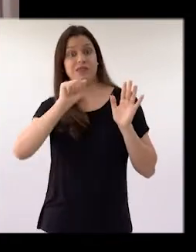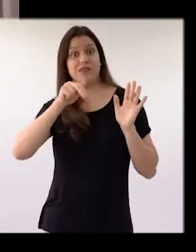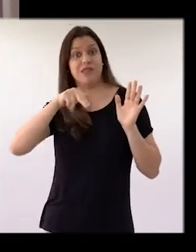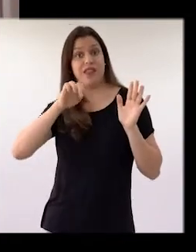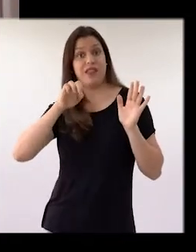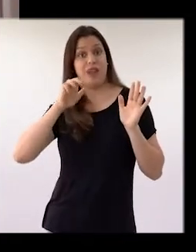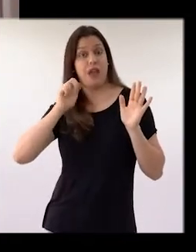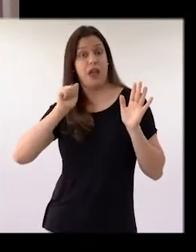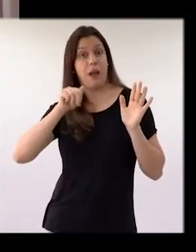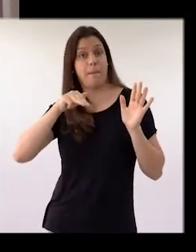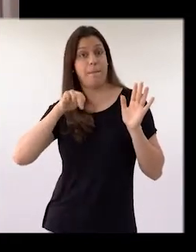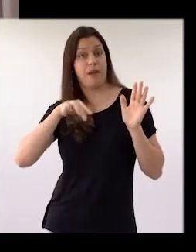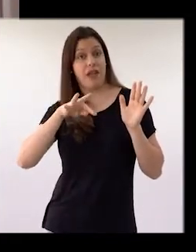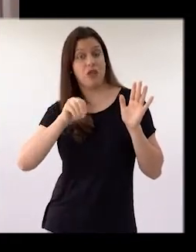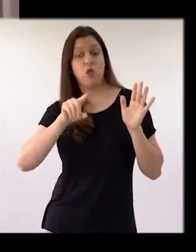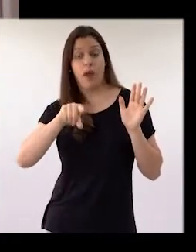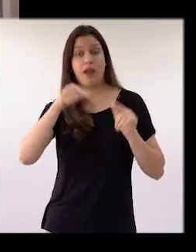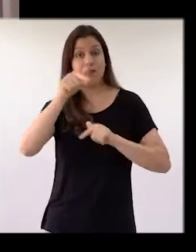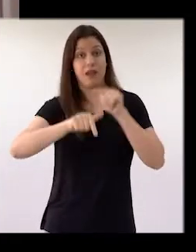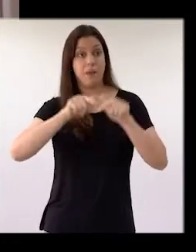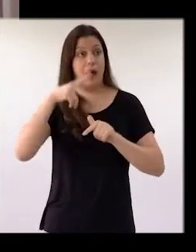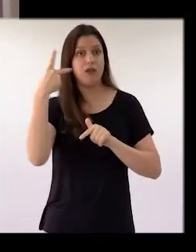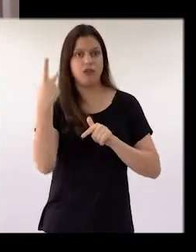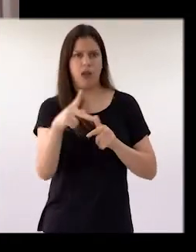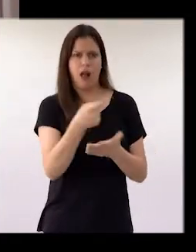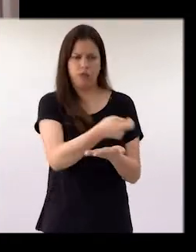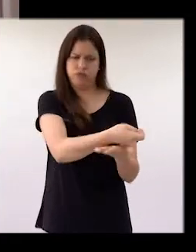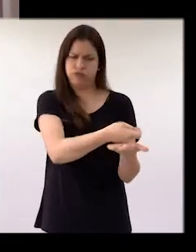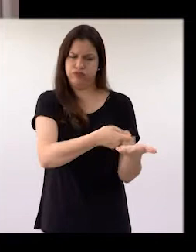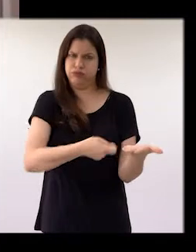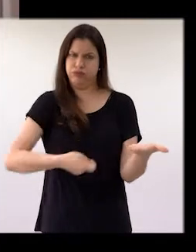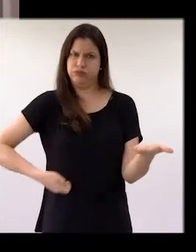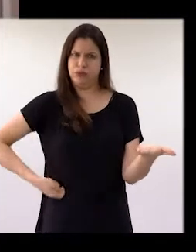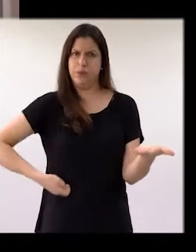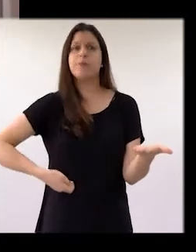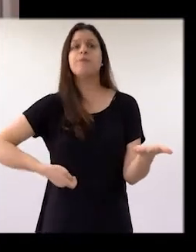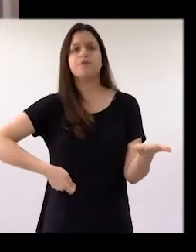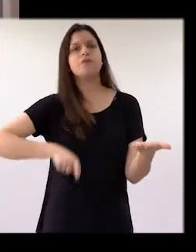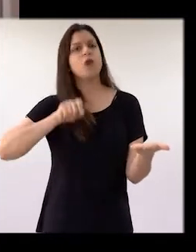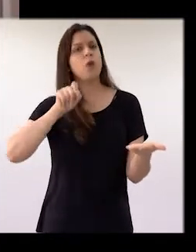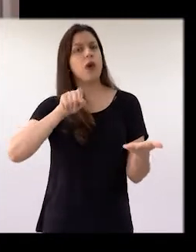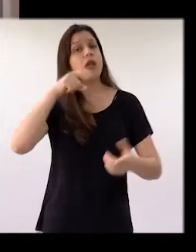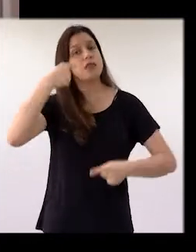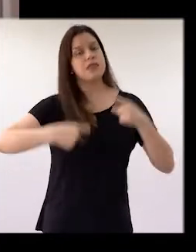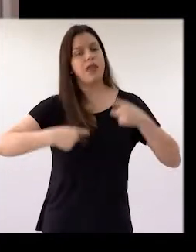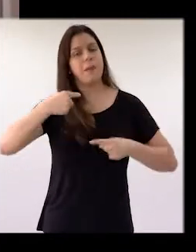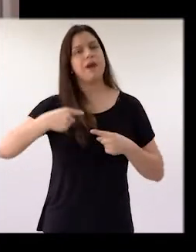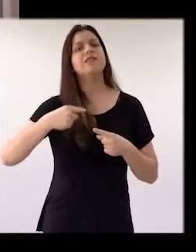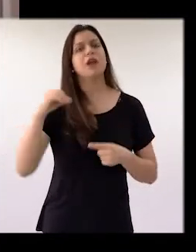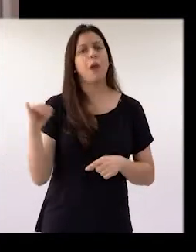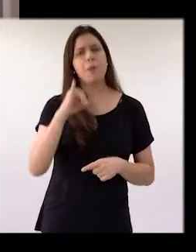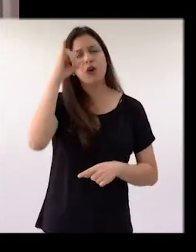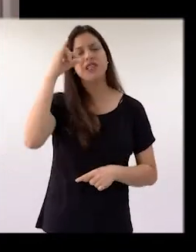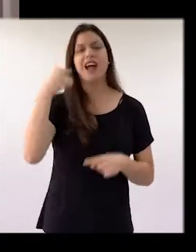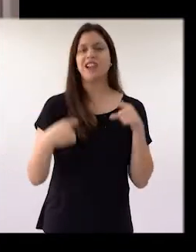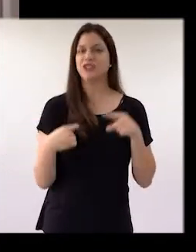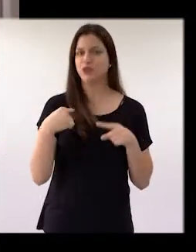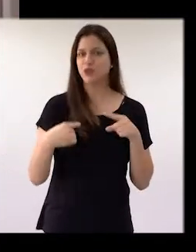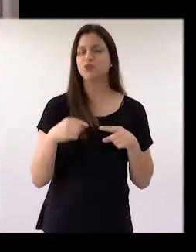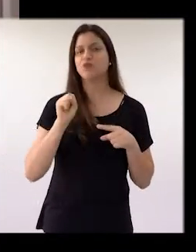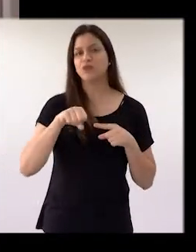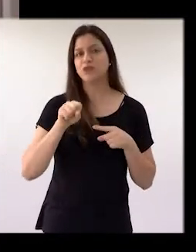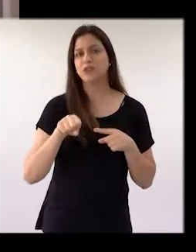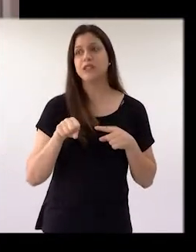e o trabalho dela, a dissertação dela, vem para debater isso, né, mostrar que foi muito válido